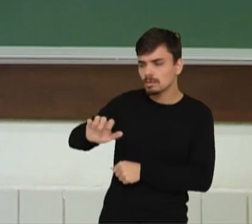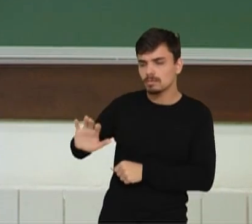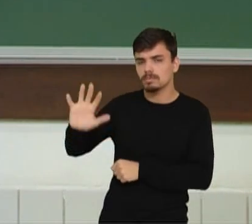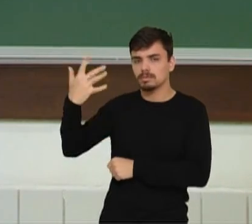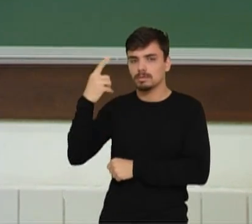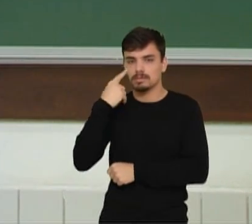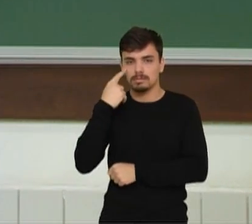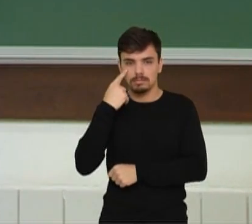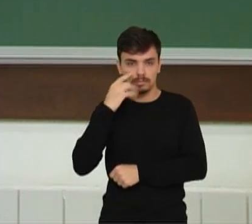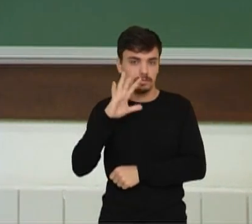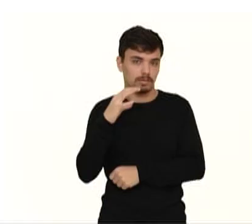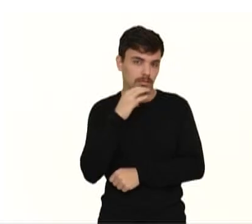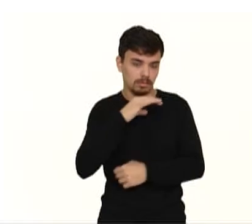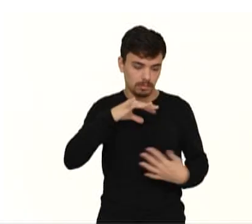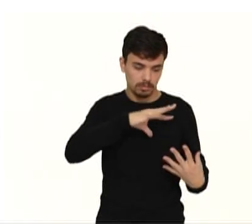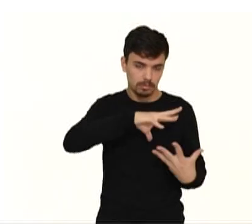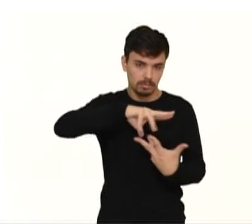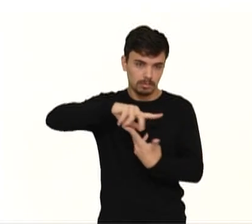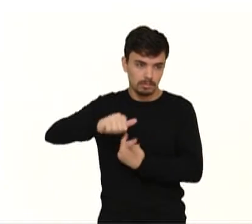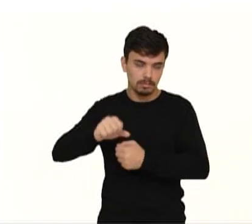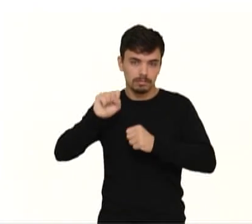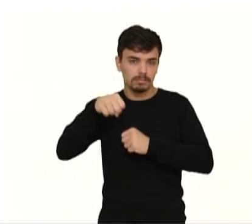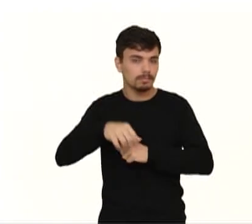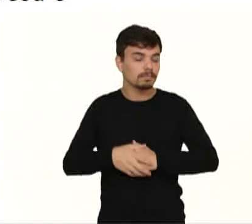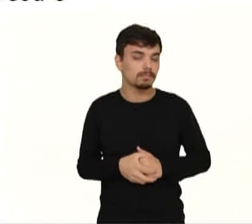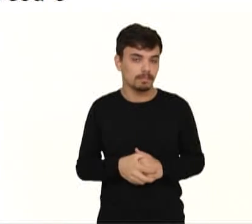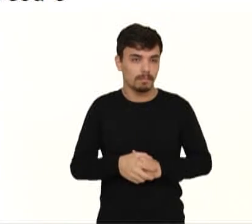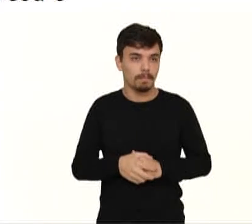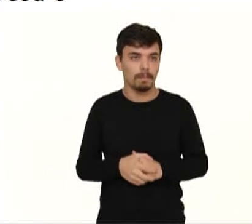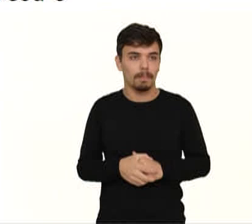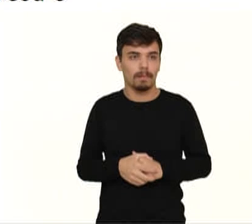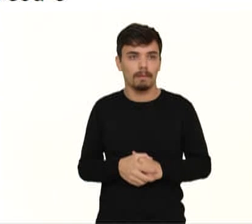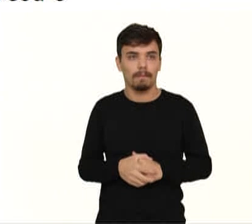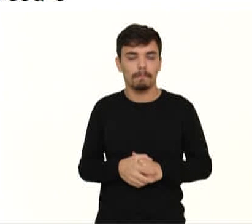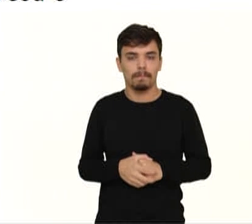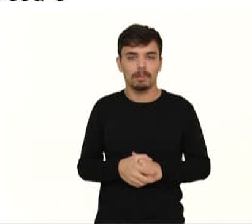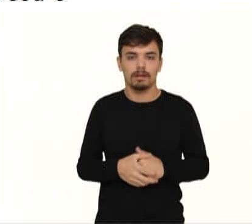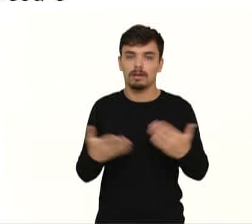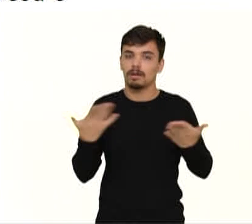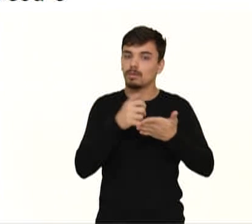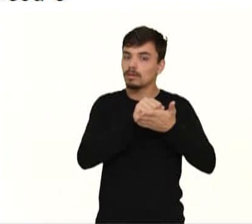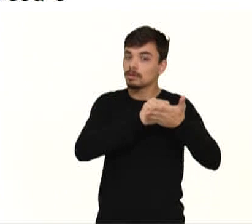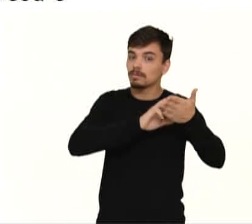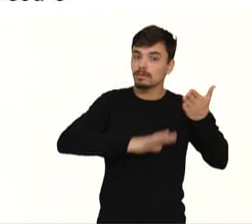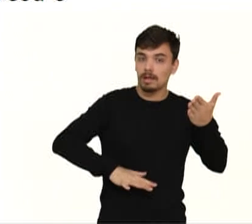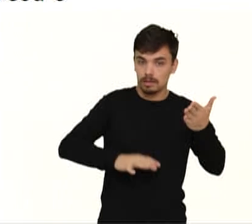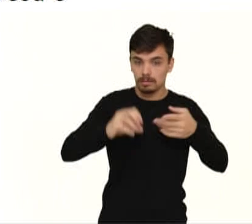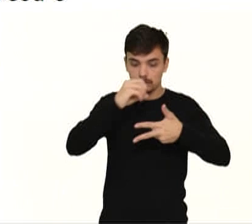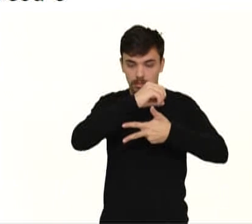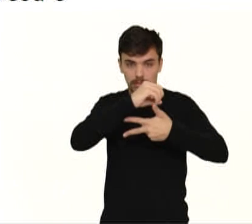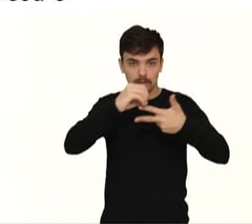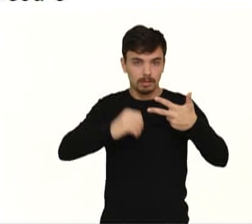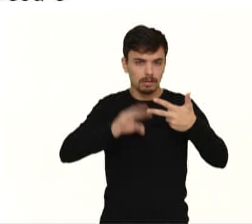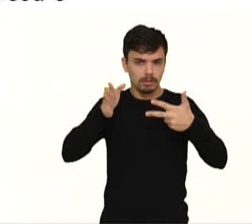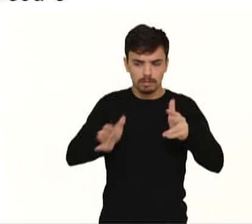acontecendo com o aquecimento global. Tá? Então isso ocorre? Sim, então isso aqui é incorreto. Agora um exercício do Enem, né, já que a gente está focando um pouco mais as